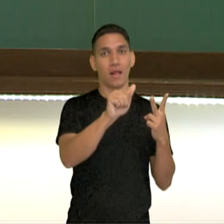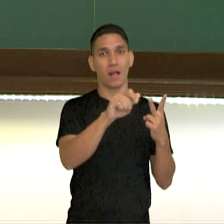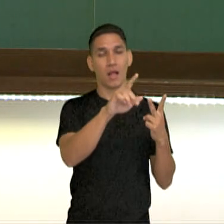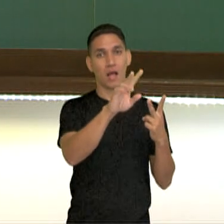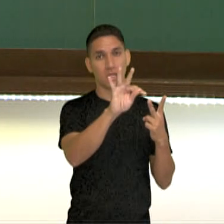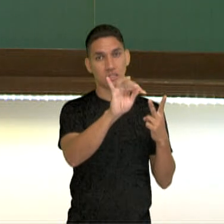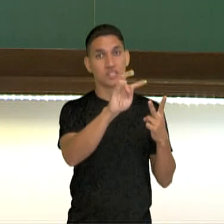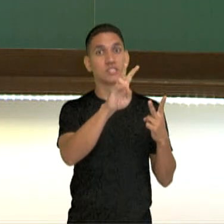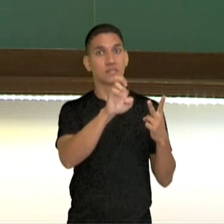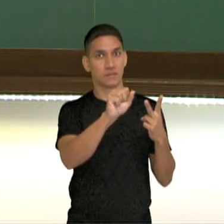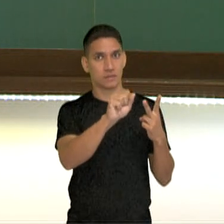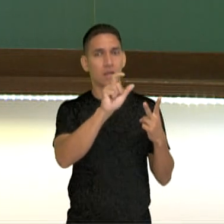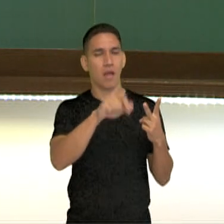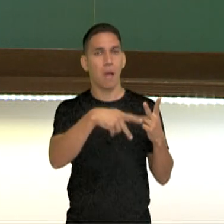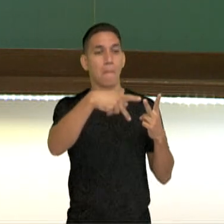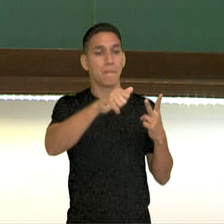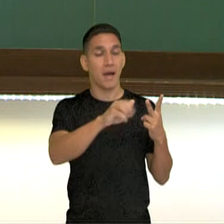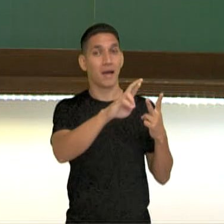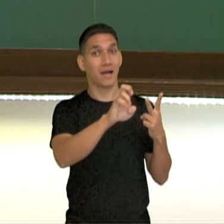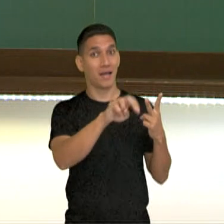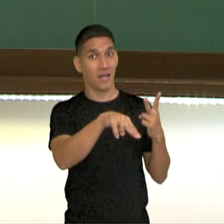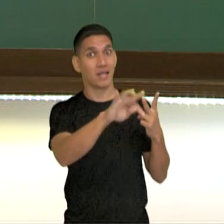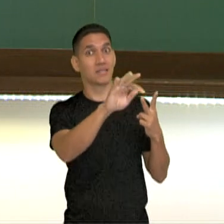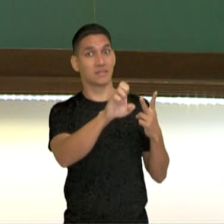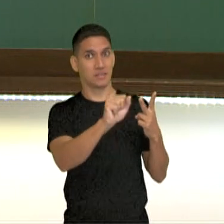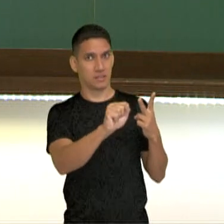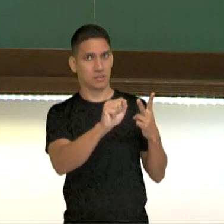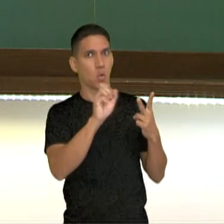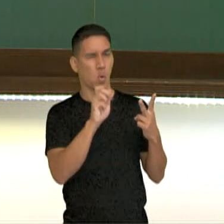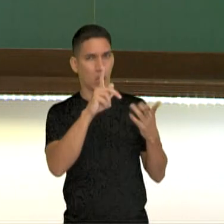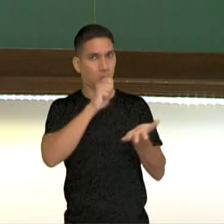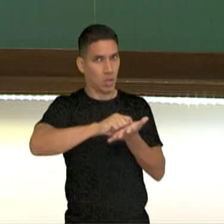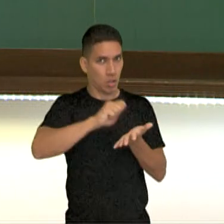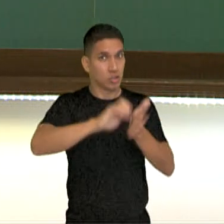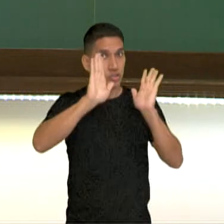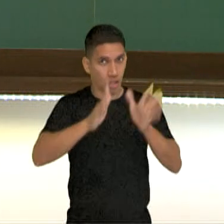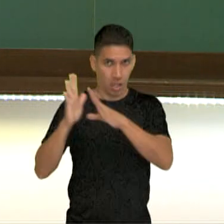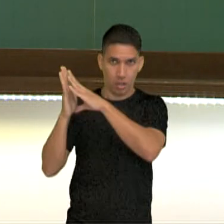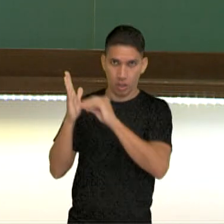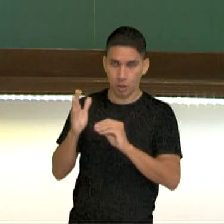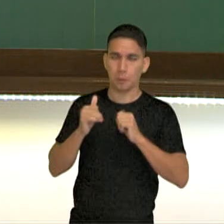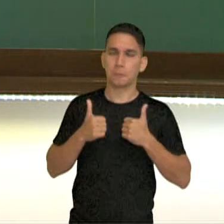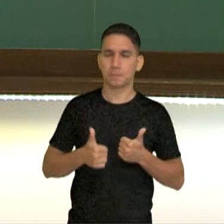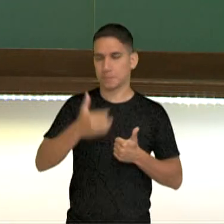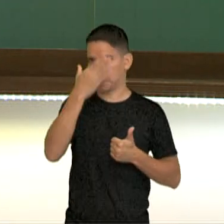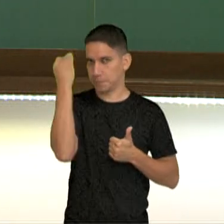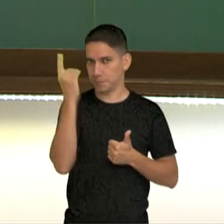parentes. Ok? Tudo anotadinho aí para não esquecer depois? Então,